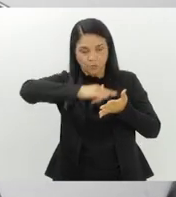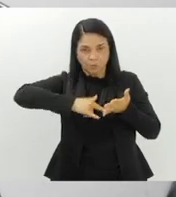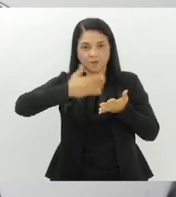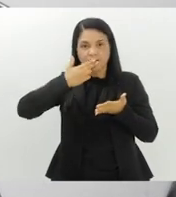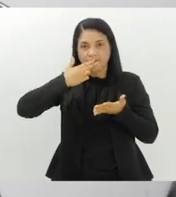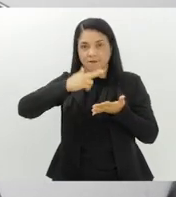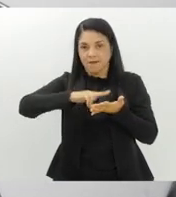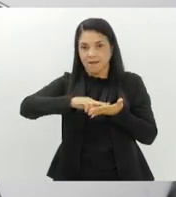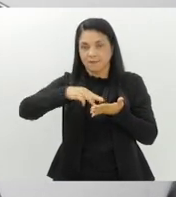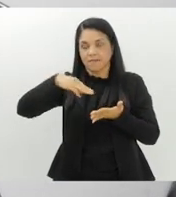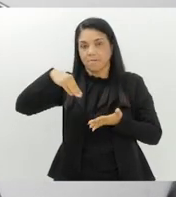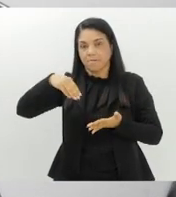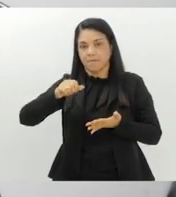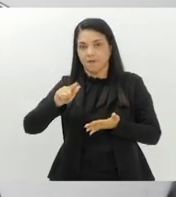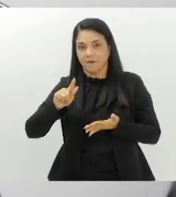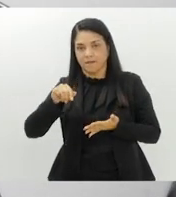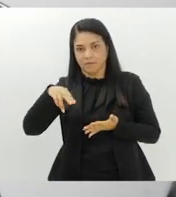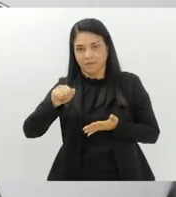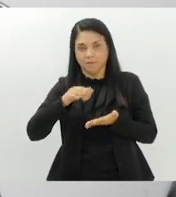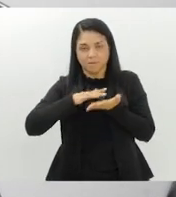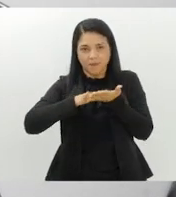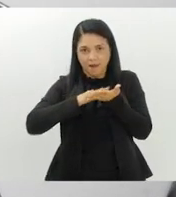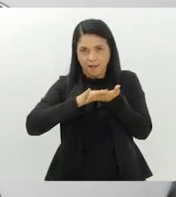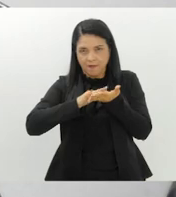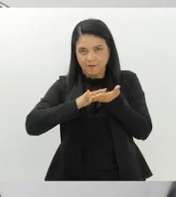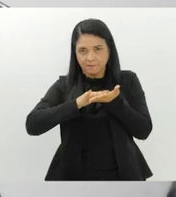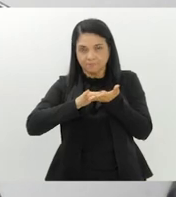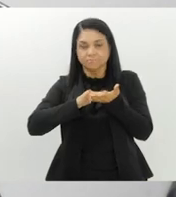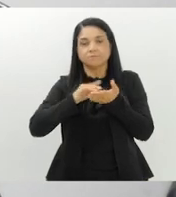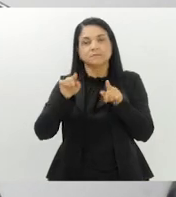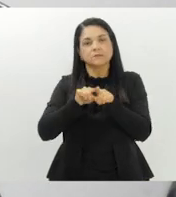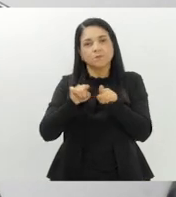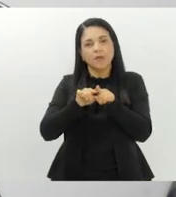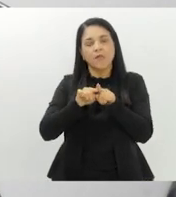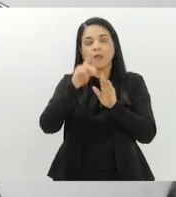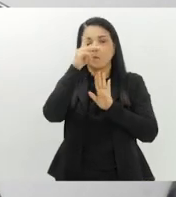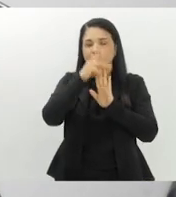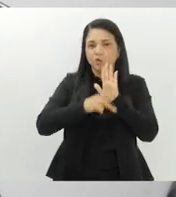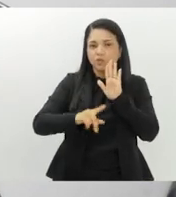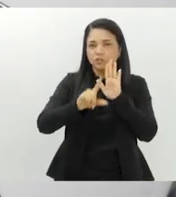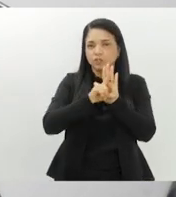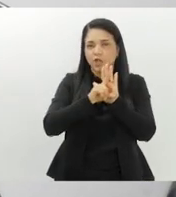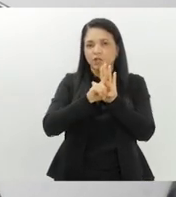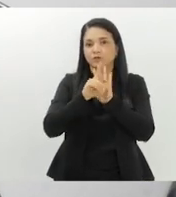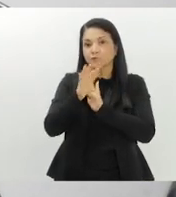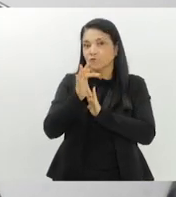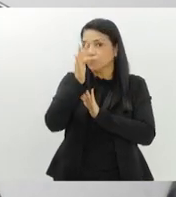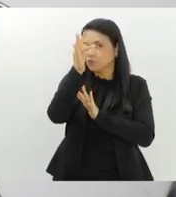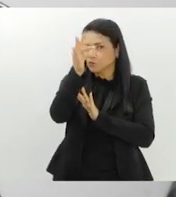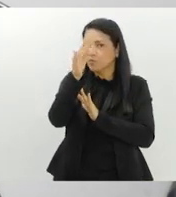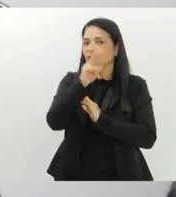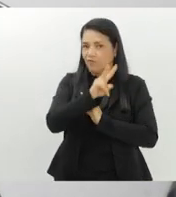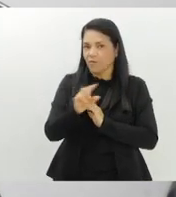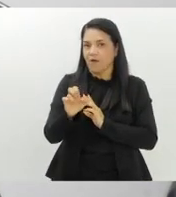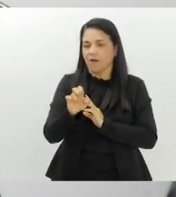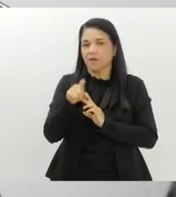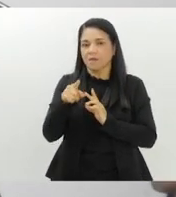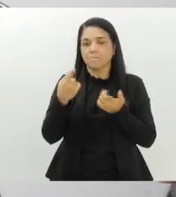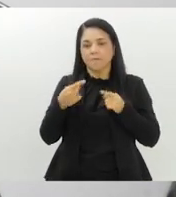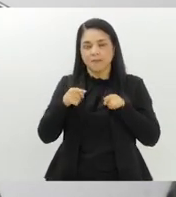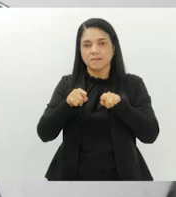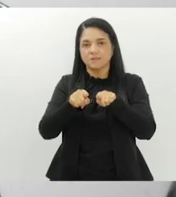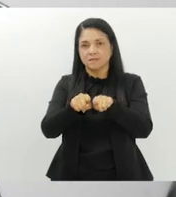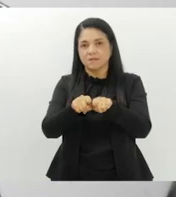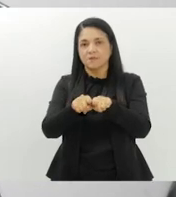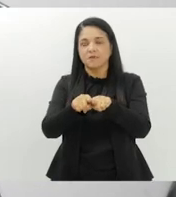Magna em Braille, é promover também um projeto que vai ser lançado futuramente, até com a parceria